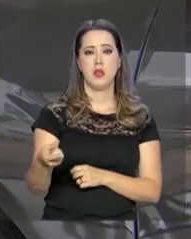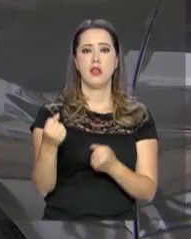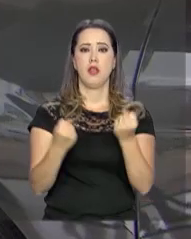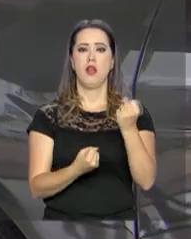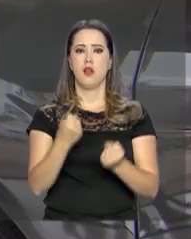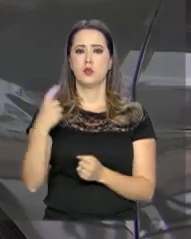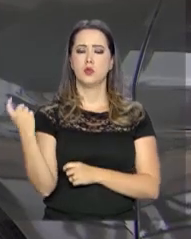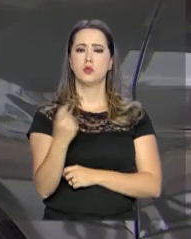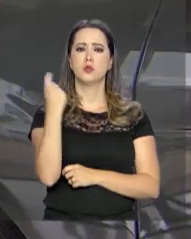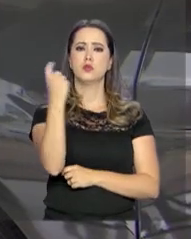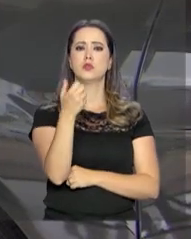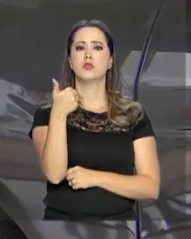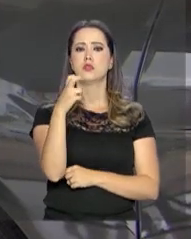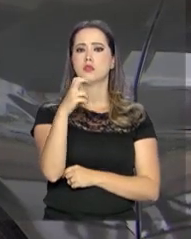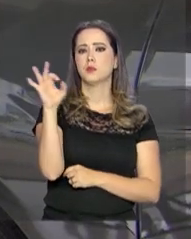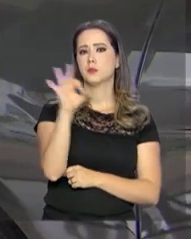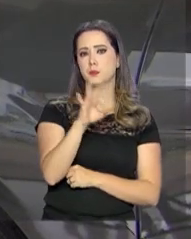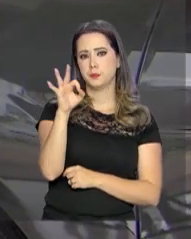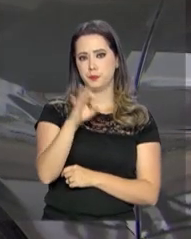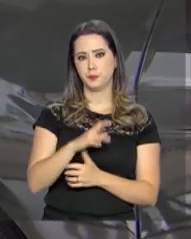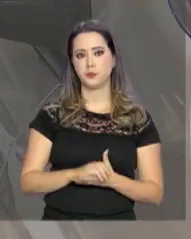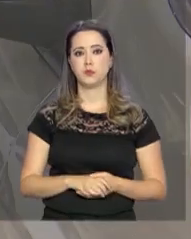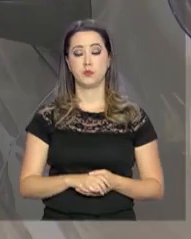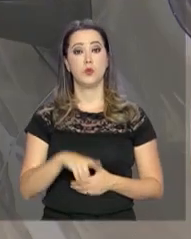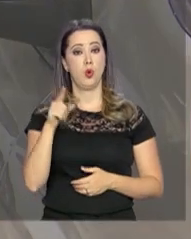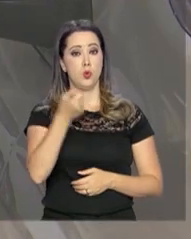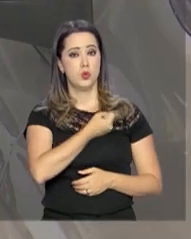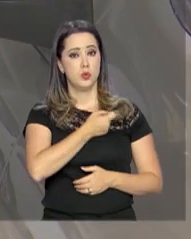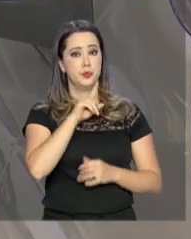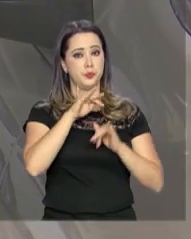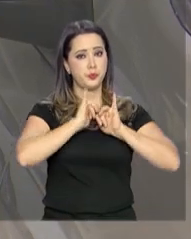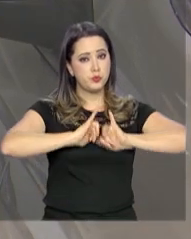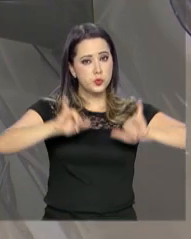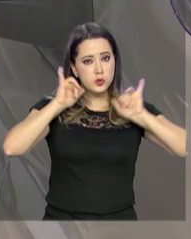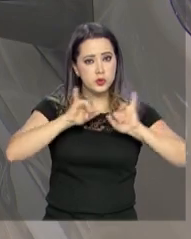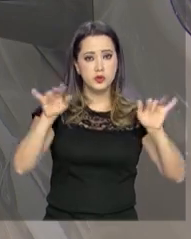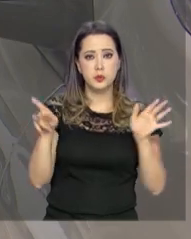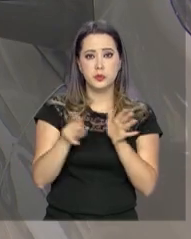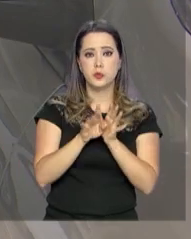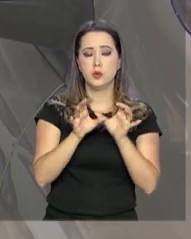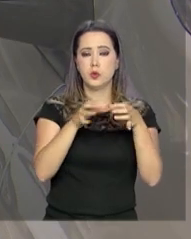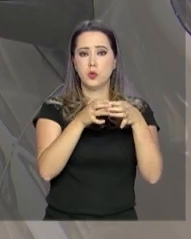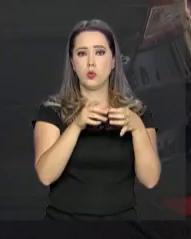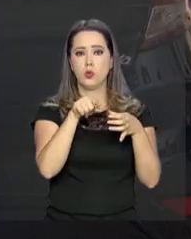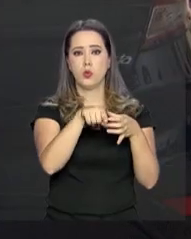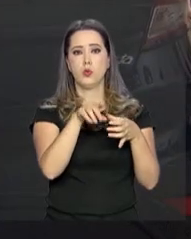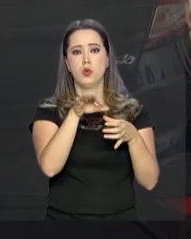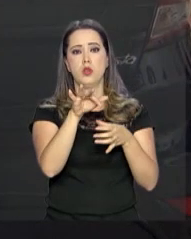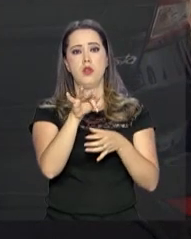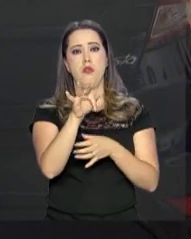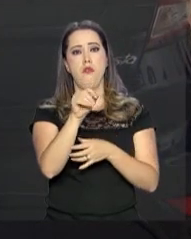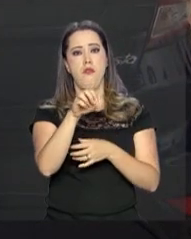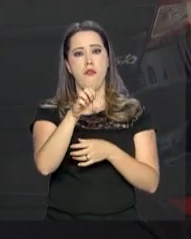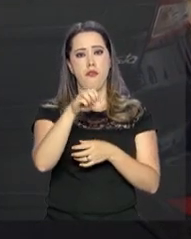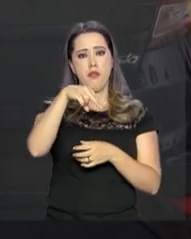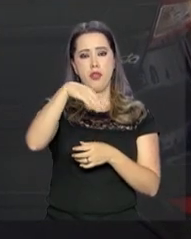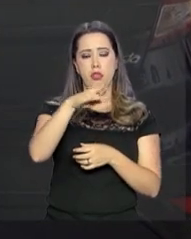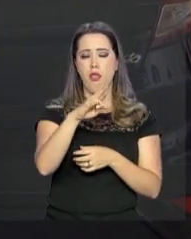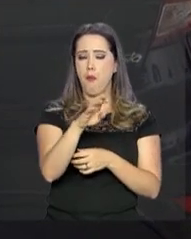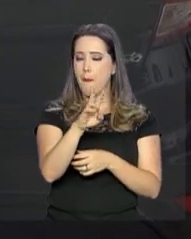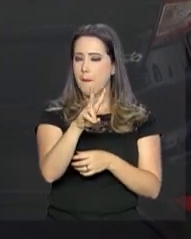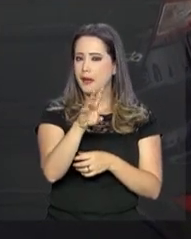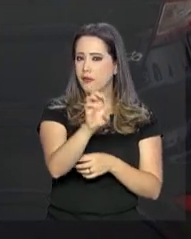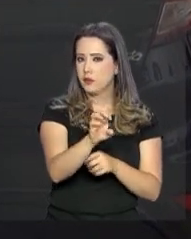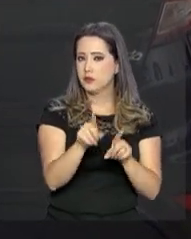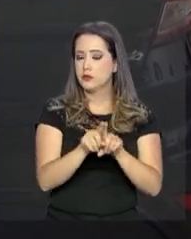veículos, uma alta de quase 15%. Os dados foram divulgados pela Associação Nacional dos Fabricantes de Veículos